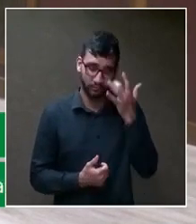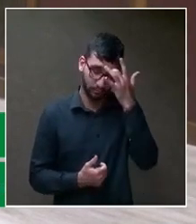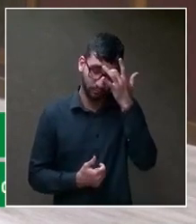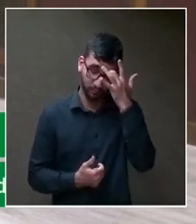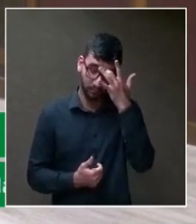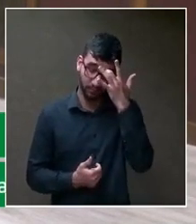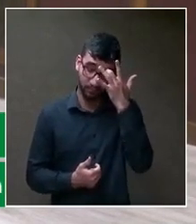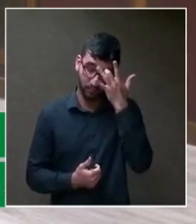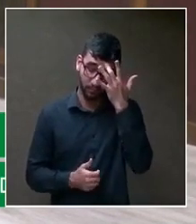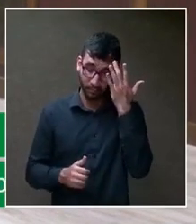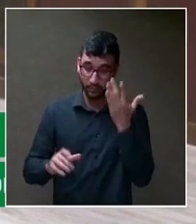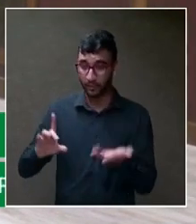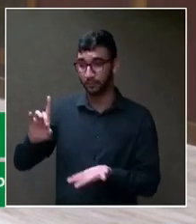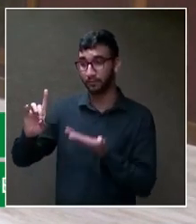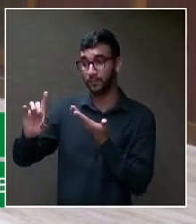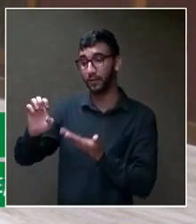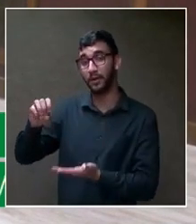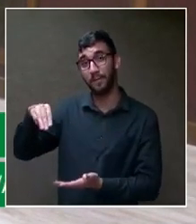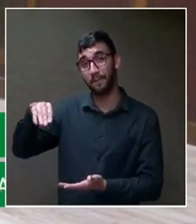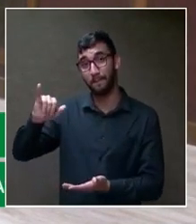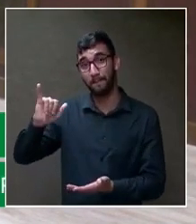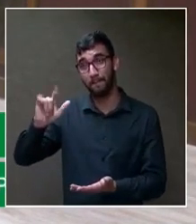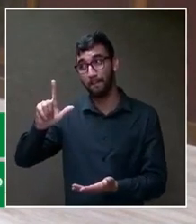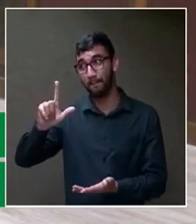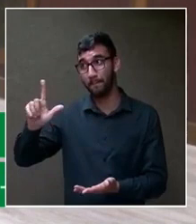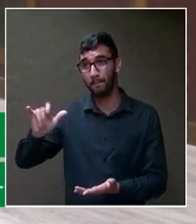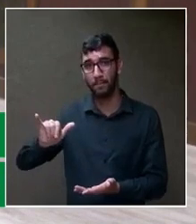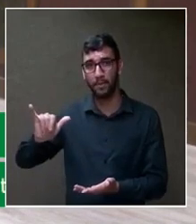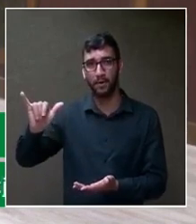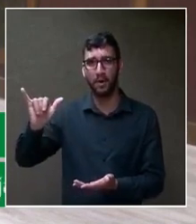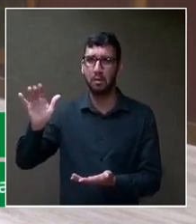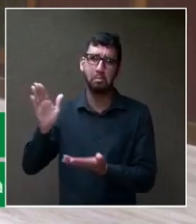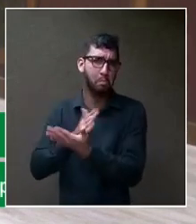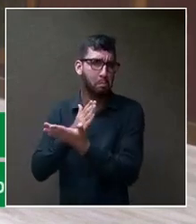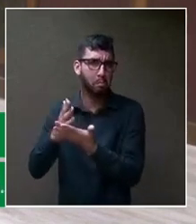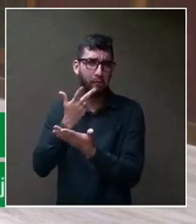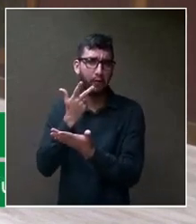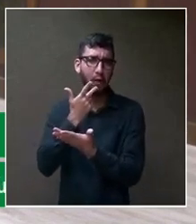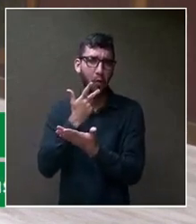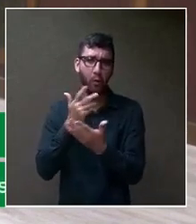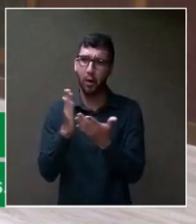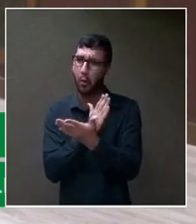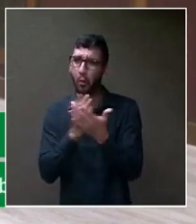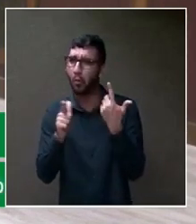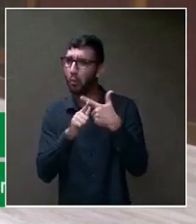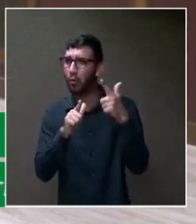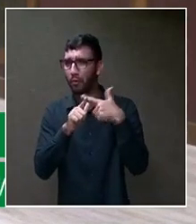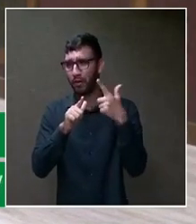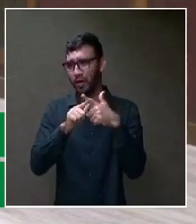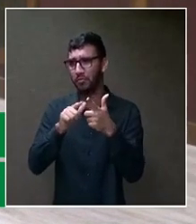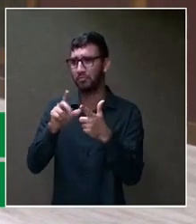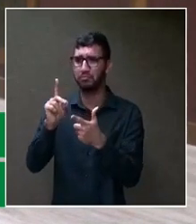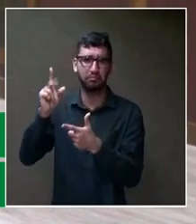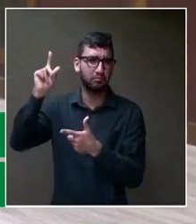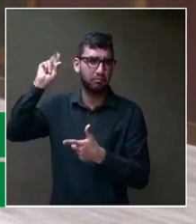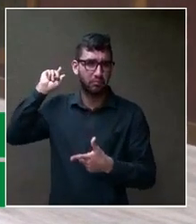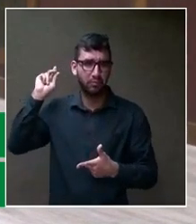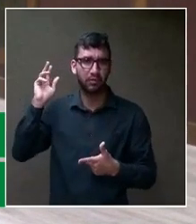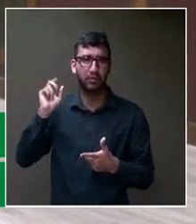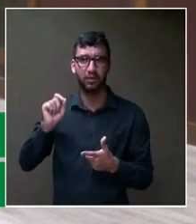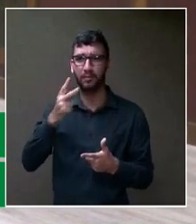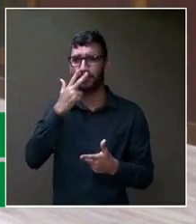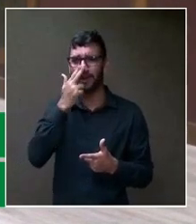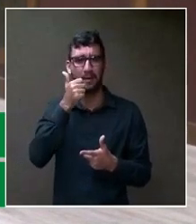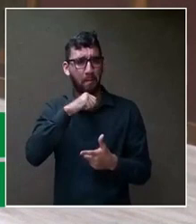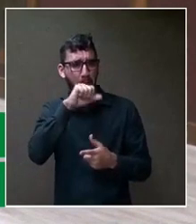A Emily alguma vez lhe relatou que ela tinha um problema com o Cássio, além desse que já foram citados, de ela achar que era a mãe,